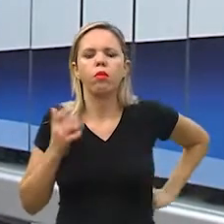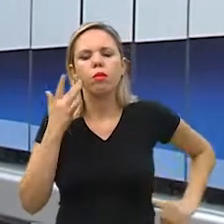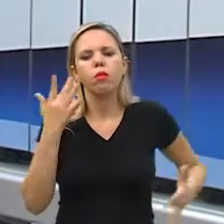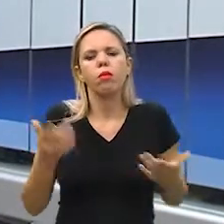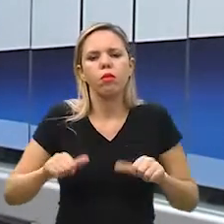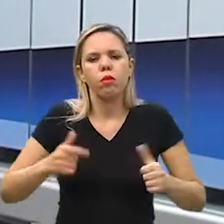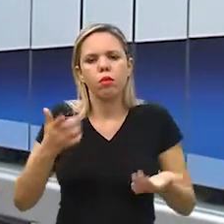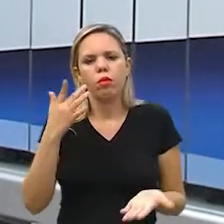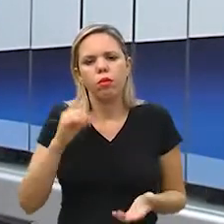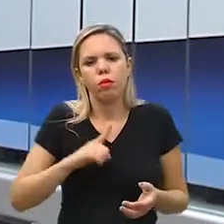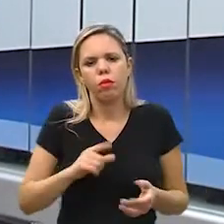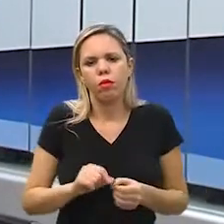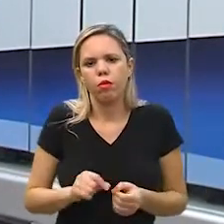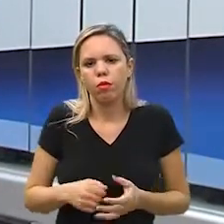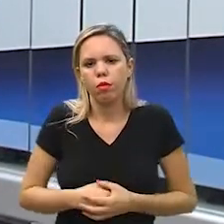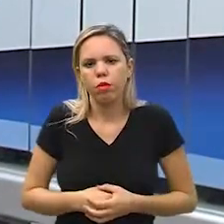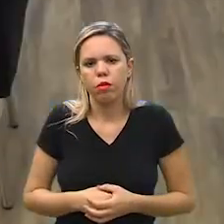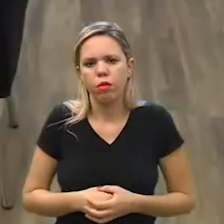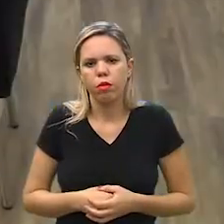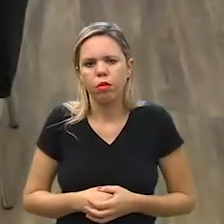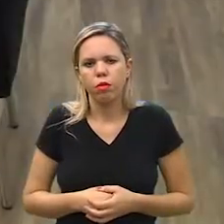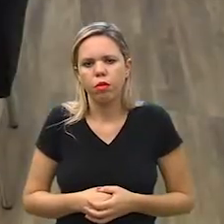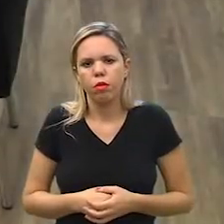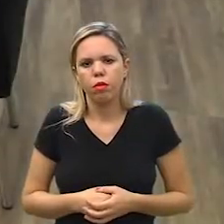que é a avaliação que você faz?